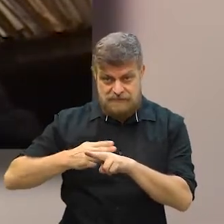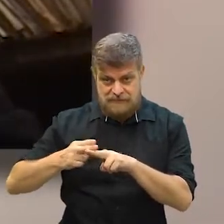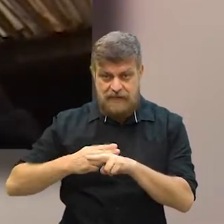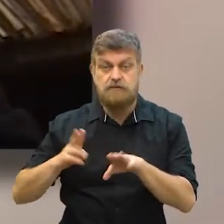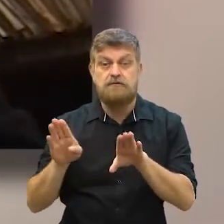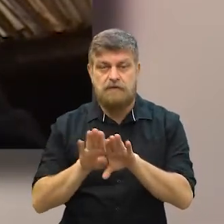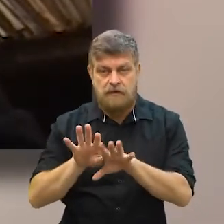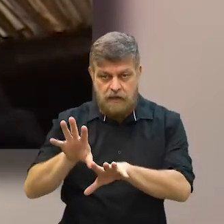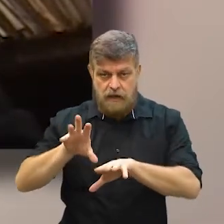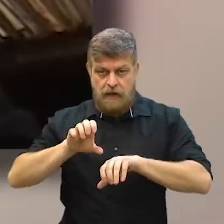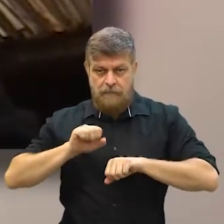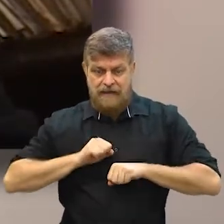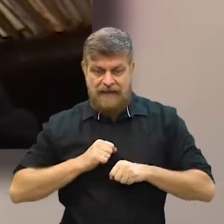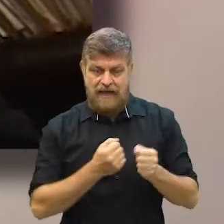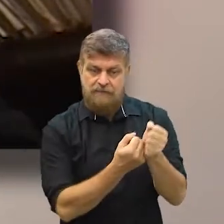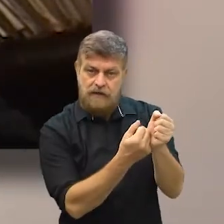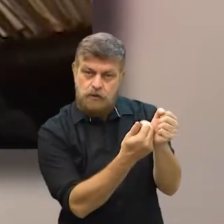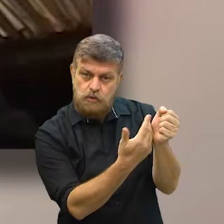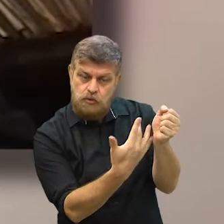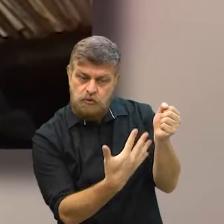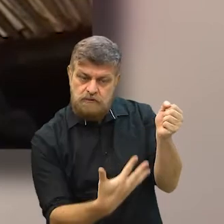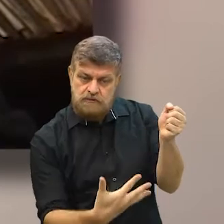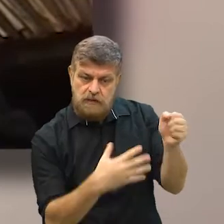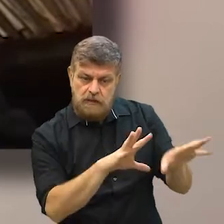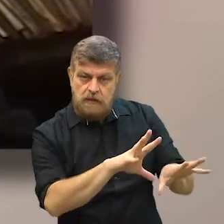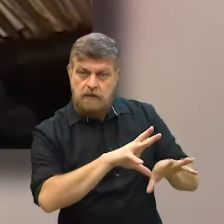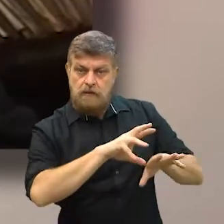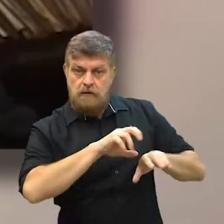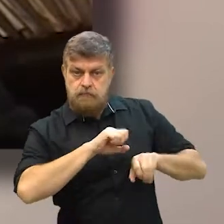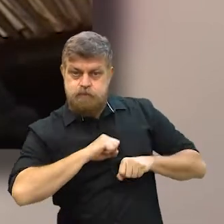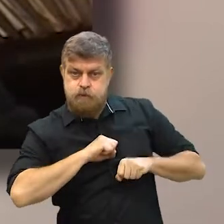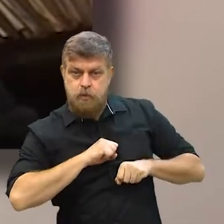era transmitida por transfusão de sangue, que era